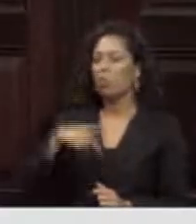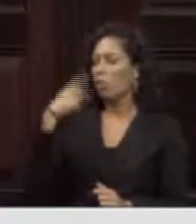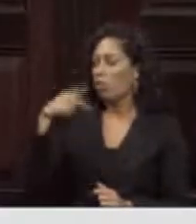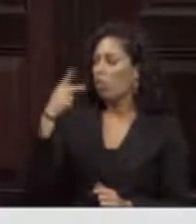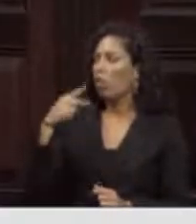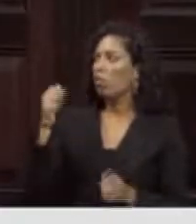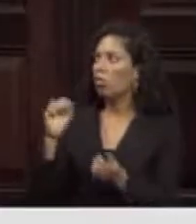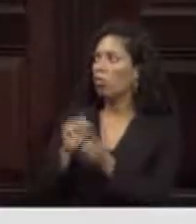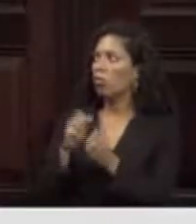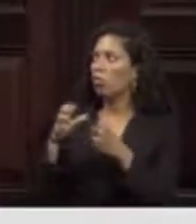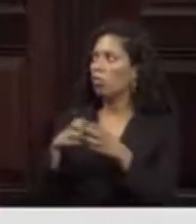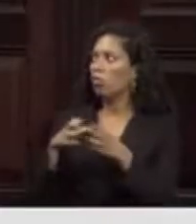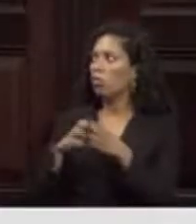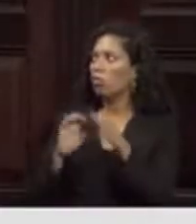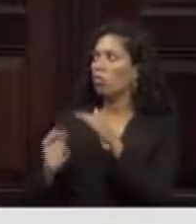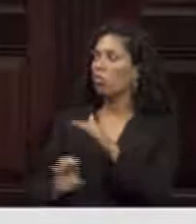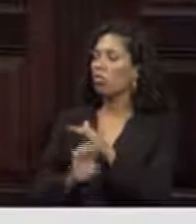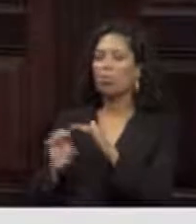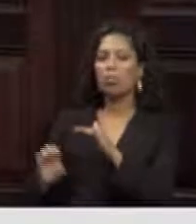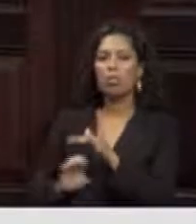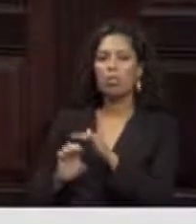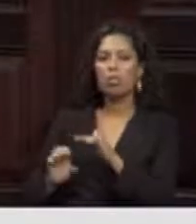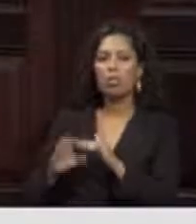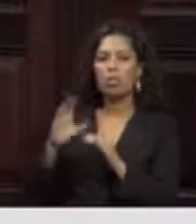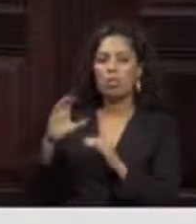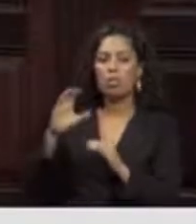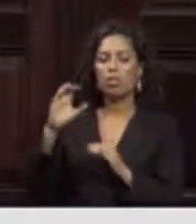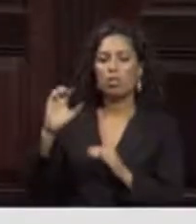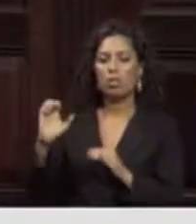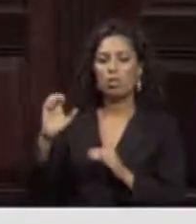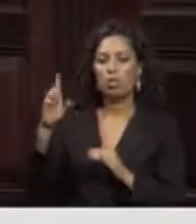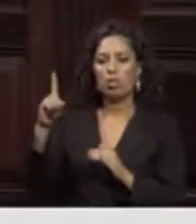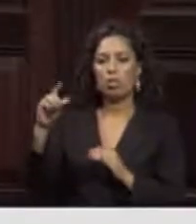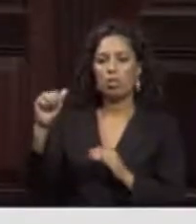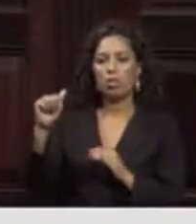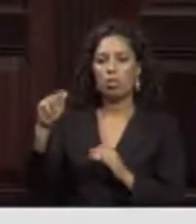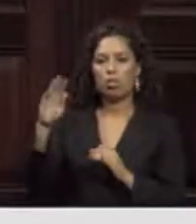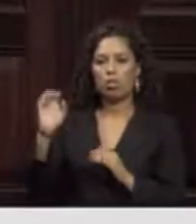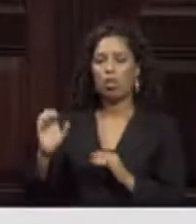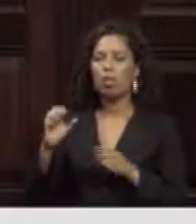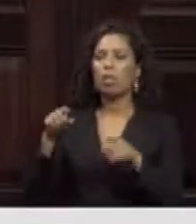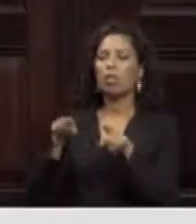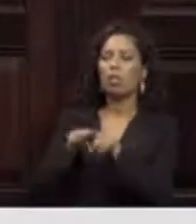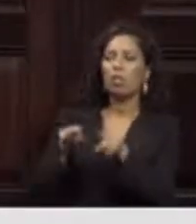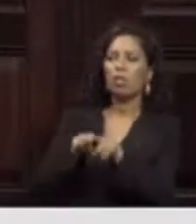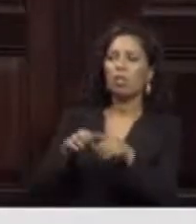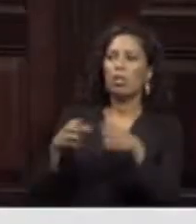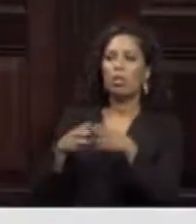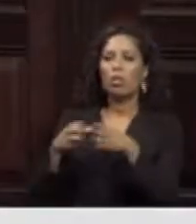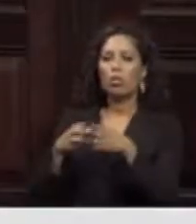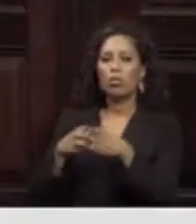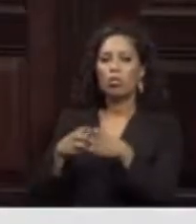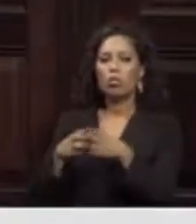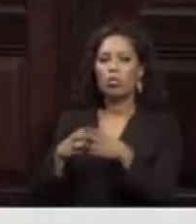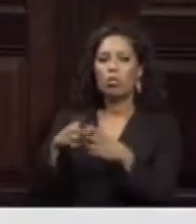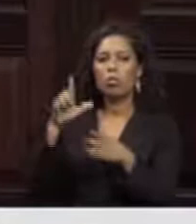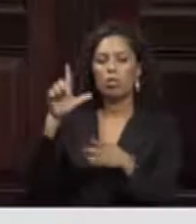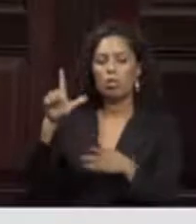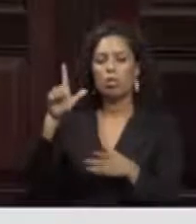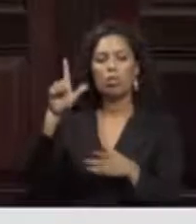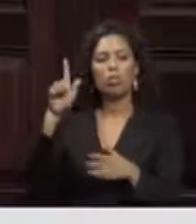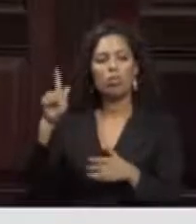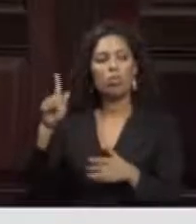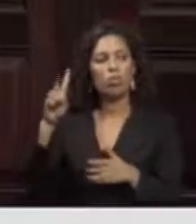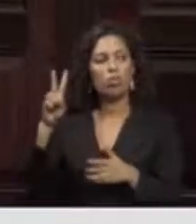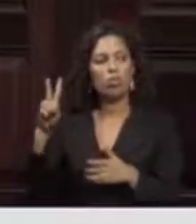CEDAE e de novo me dirigindo à representação da comunidade LGBT. A minha expectativa é de que a